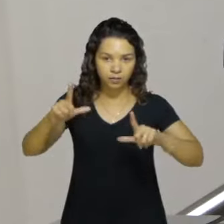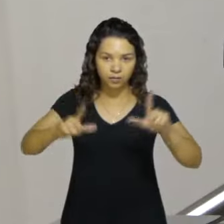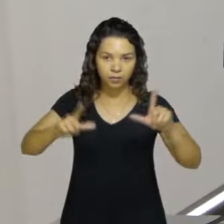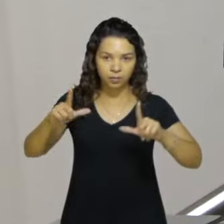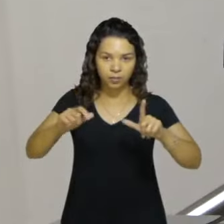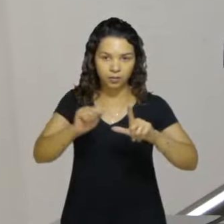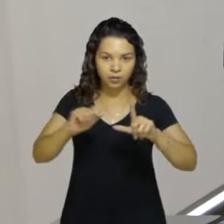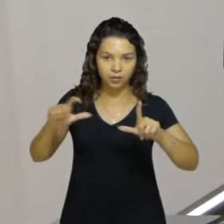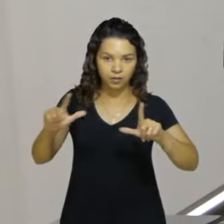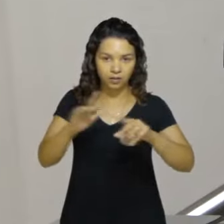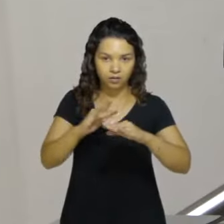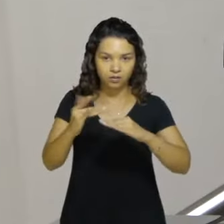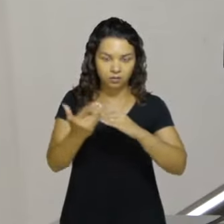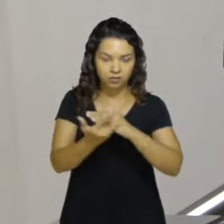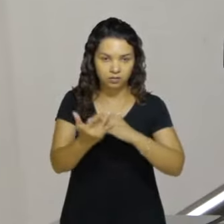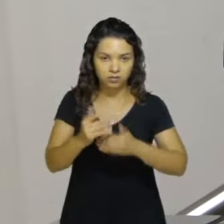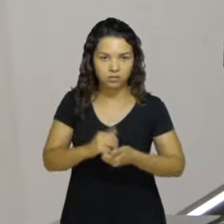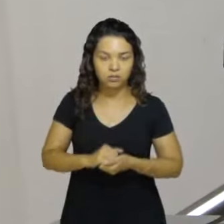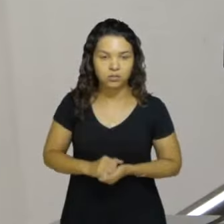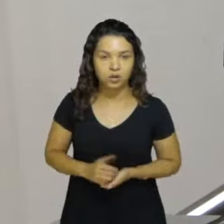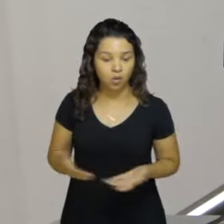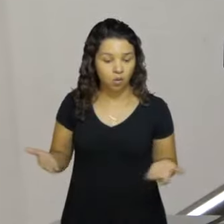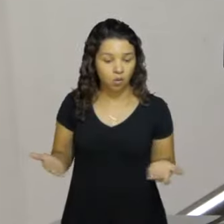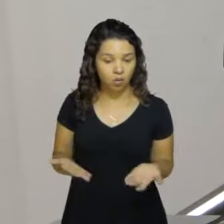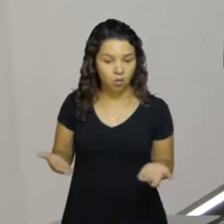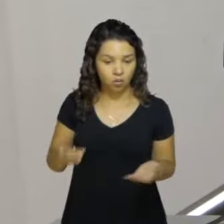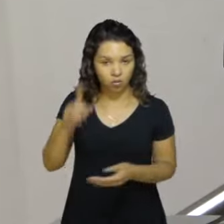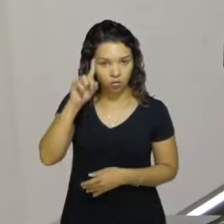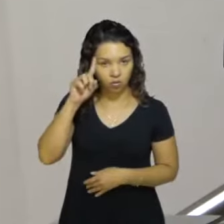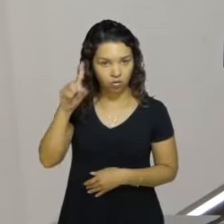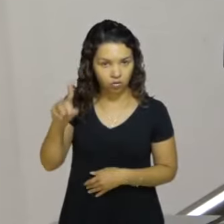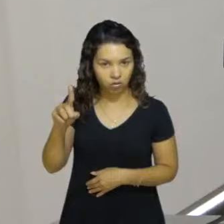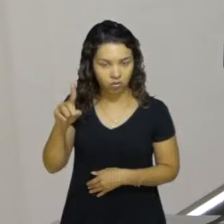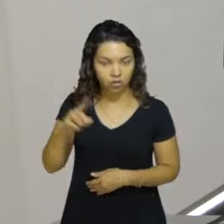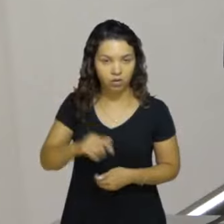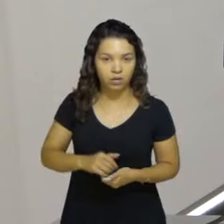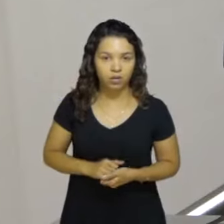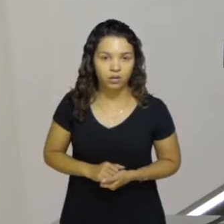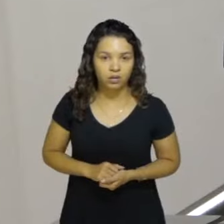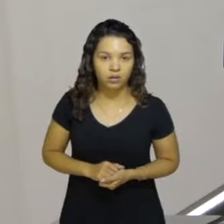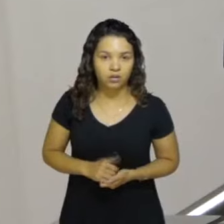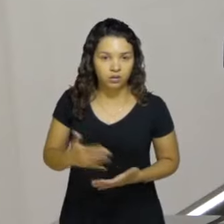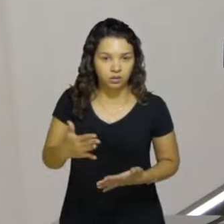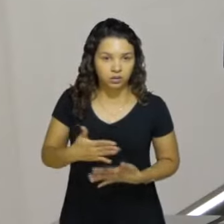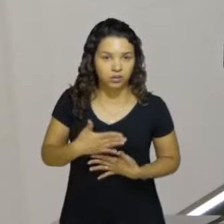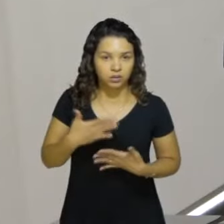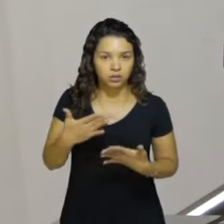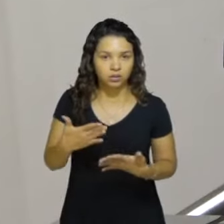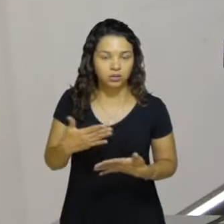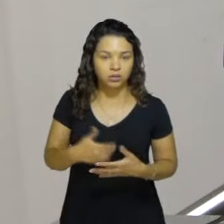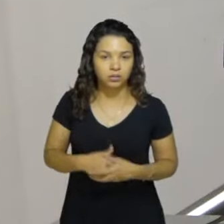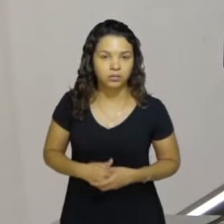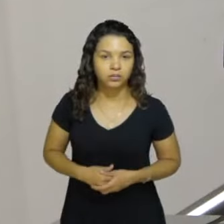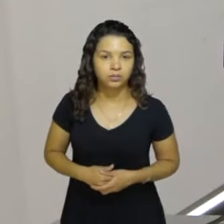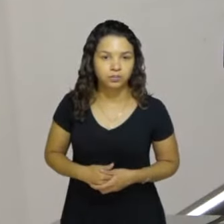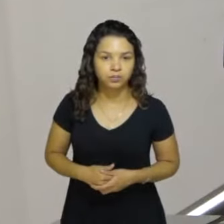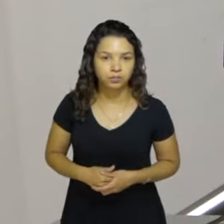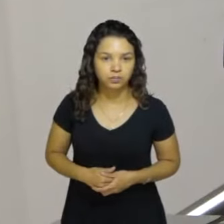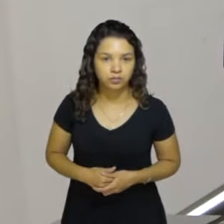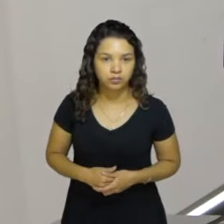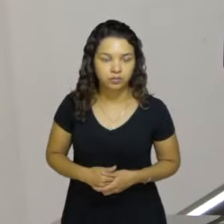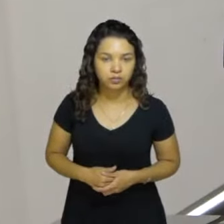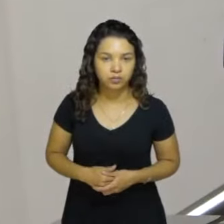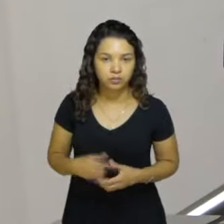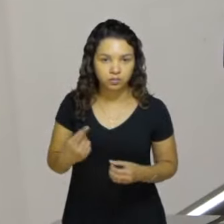sociais. No dia de hoje, senhor presidente, fomos surpreendidos na cidade